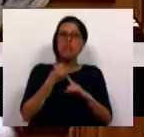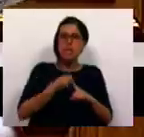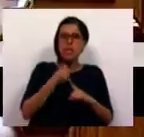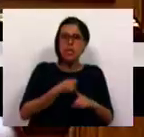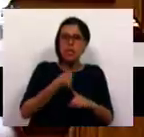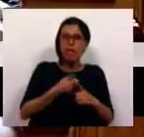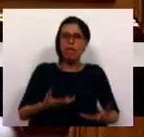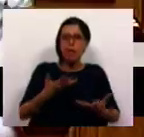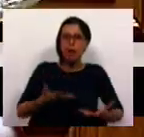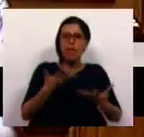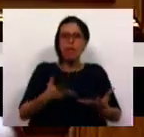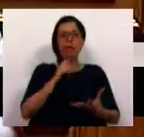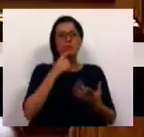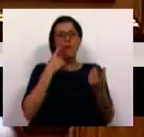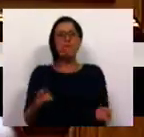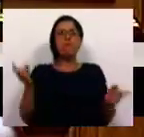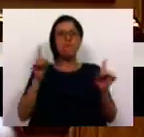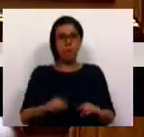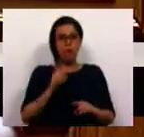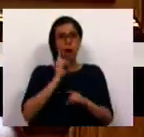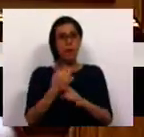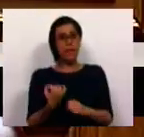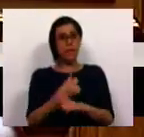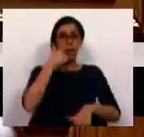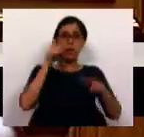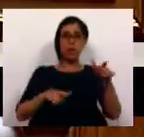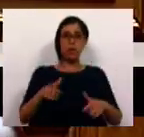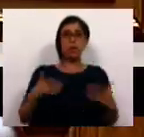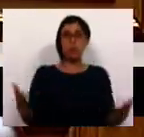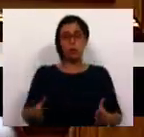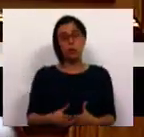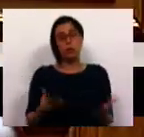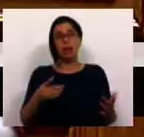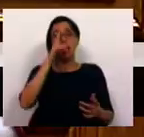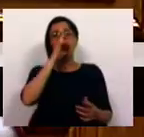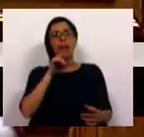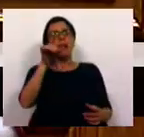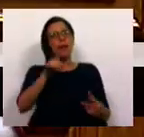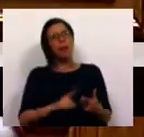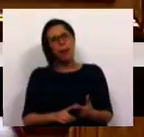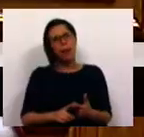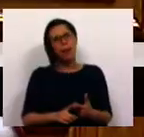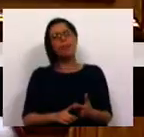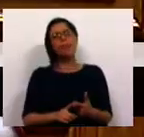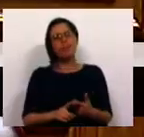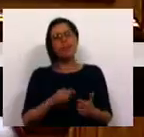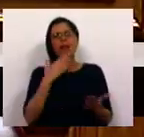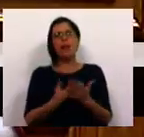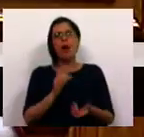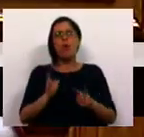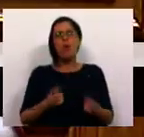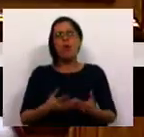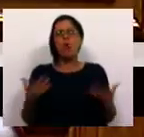afincadamente para que fosse possível repor esse serviço às populações. Nem preciso de vos lembrar o que é que daí